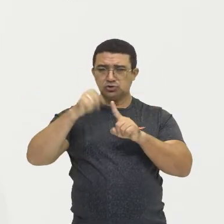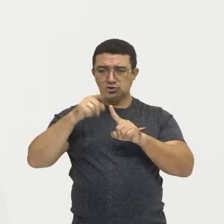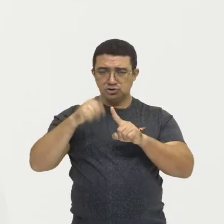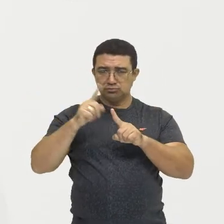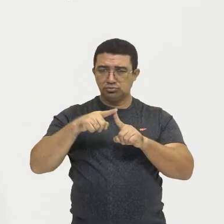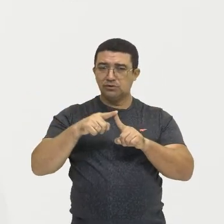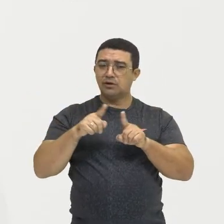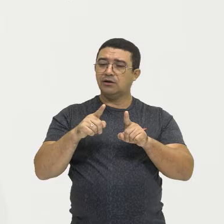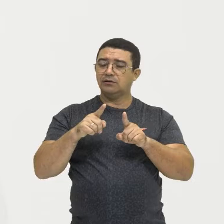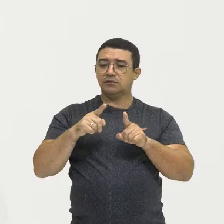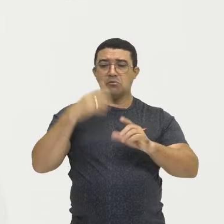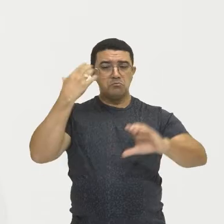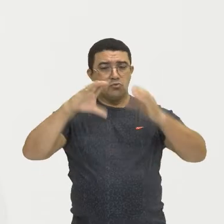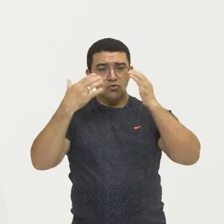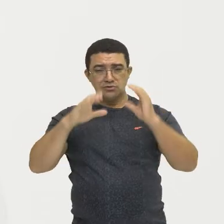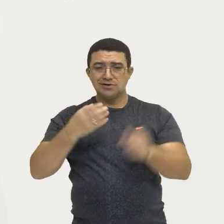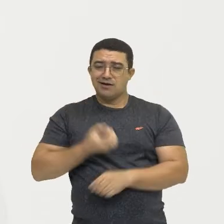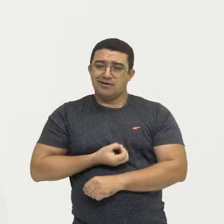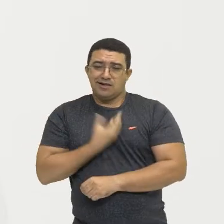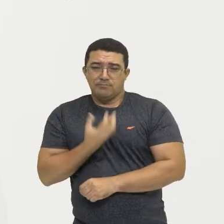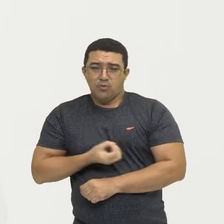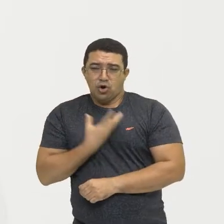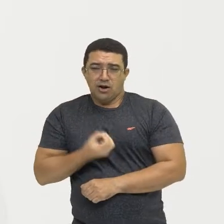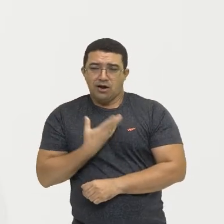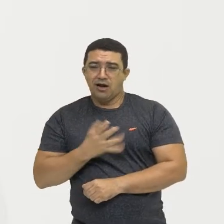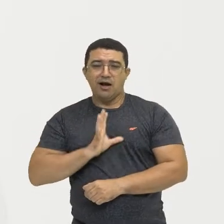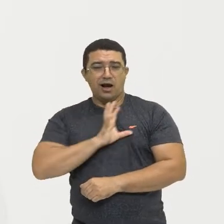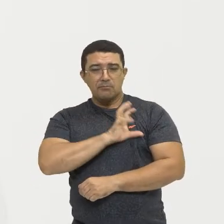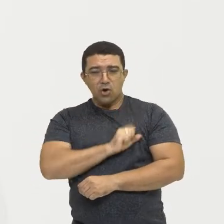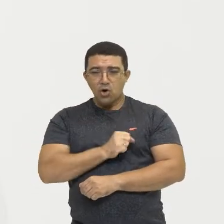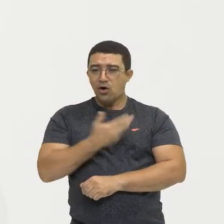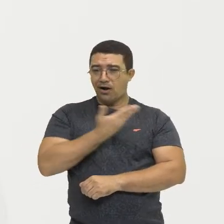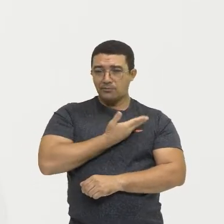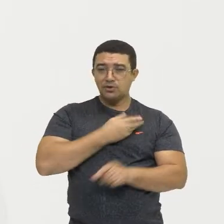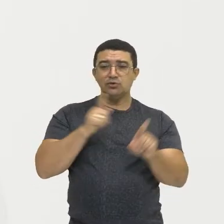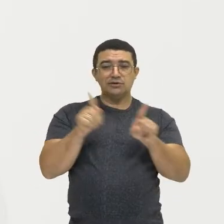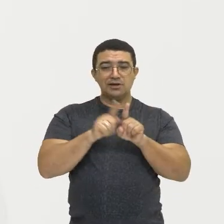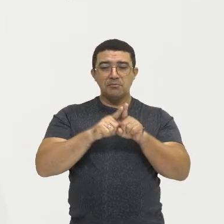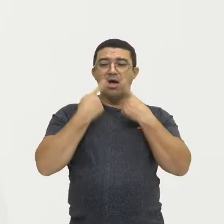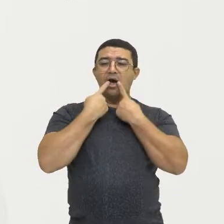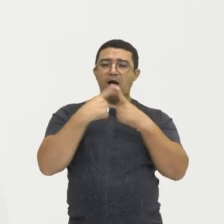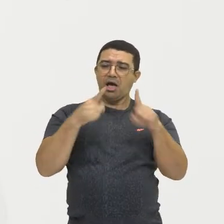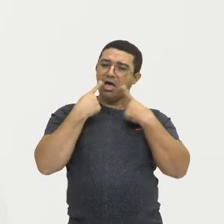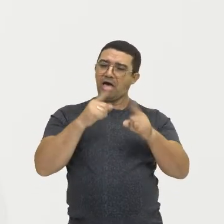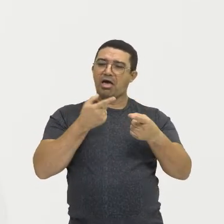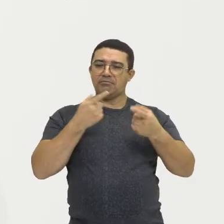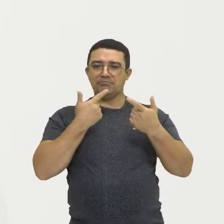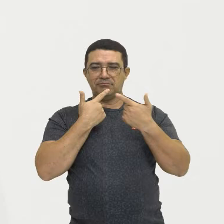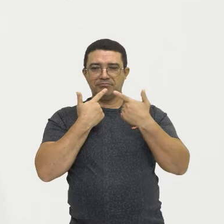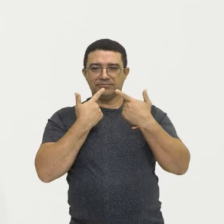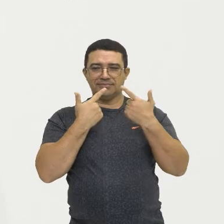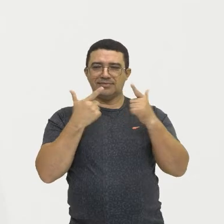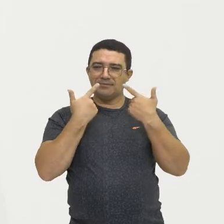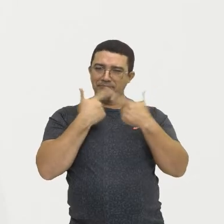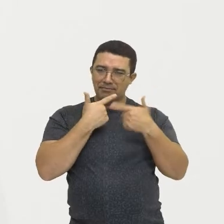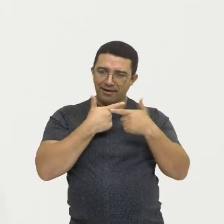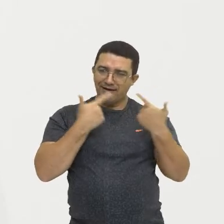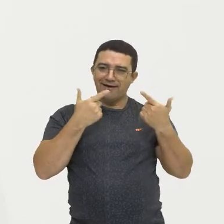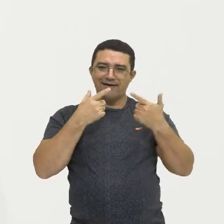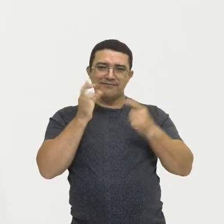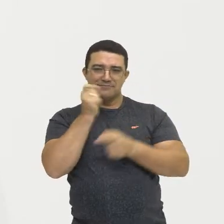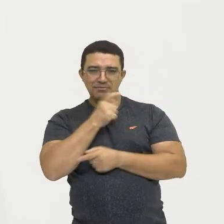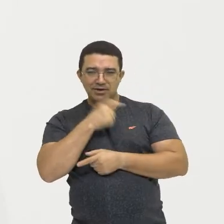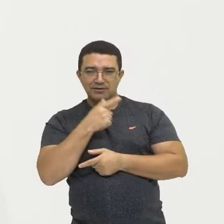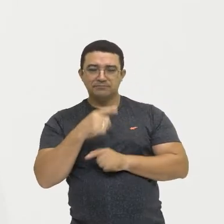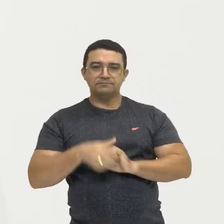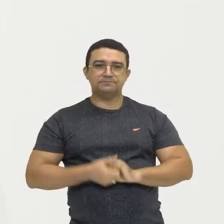de amor e de amigo, quanto cantigas satíricas, né? E aproximadamente esse número de 140 cantigas.